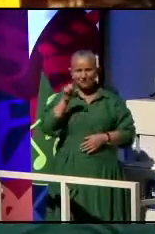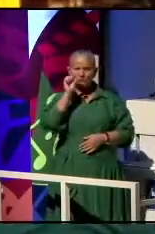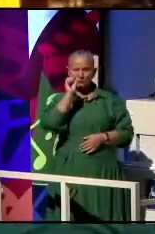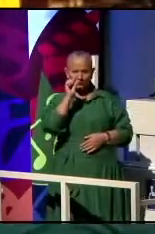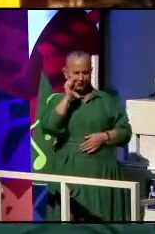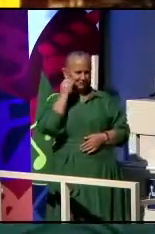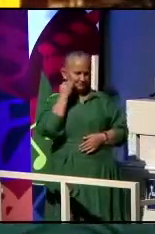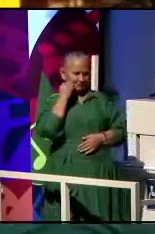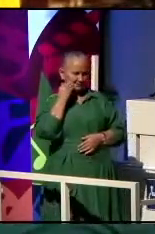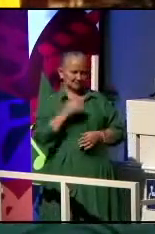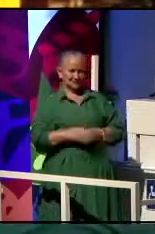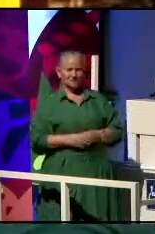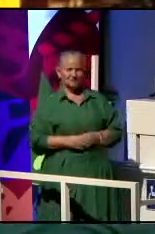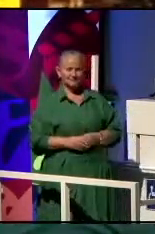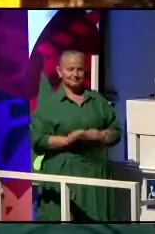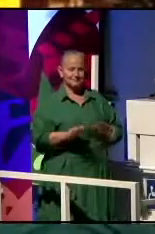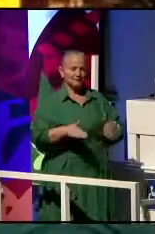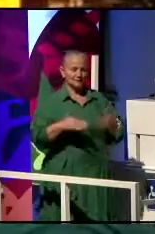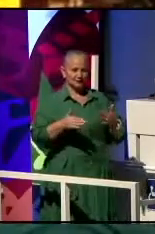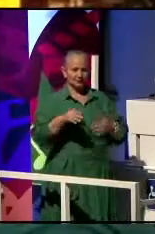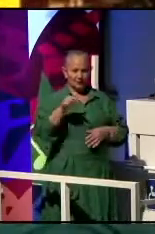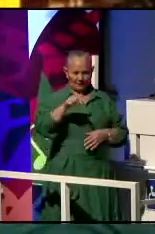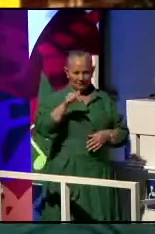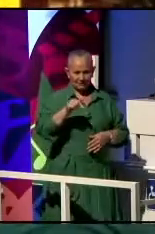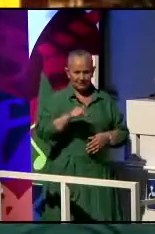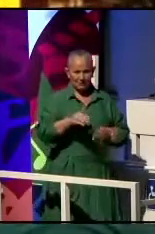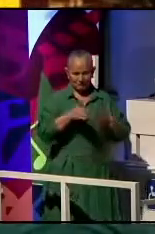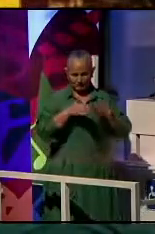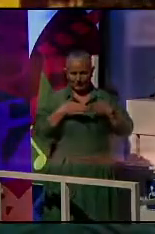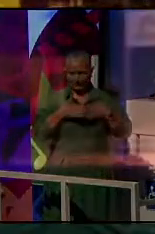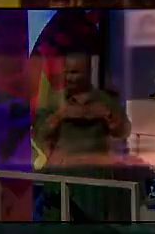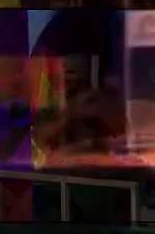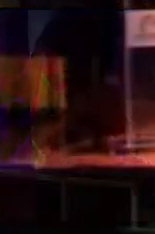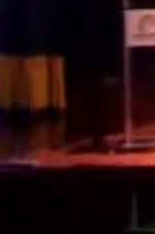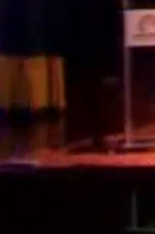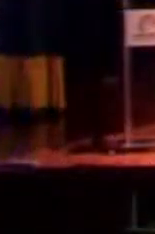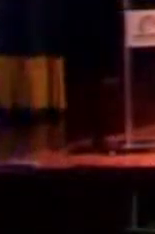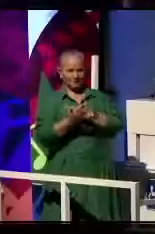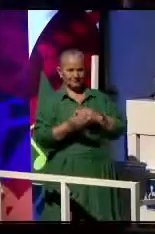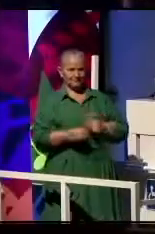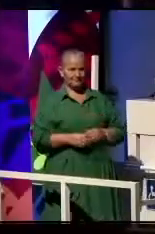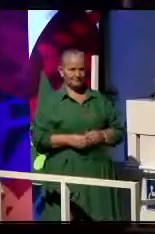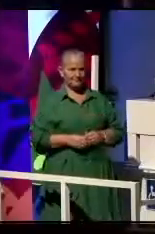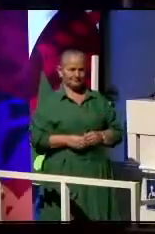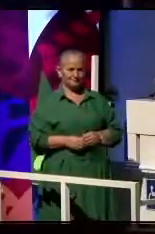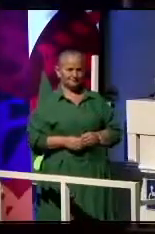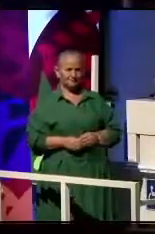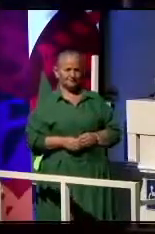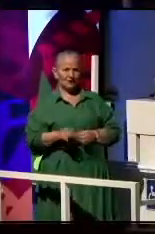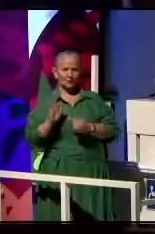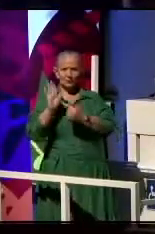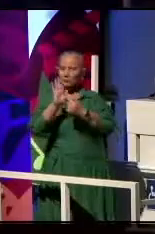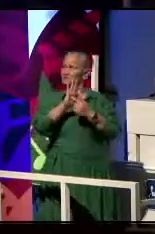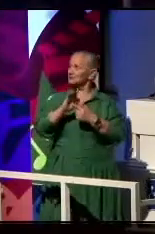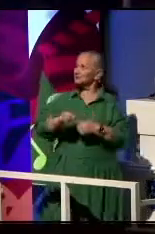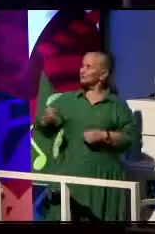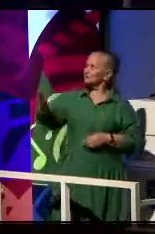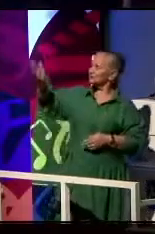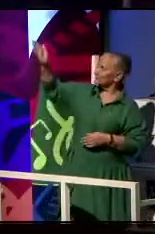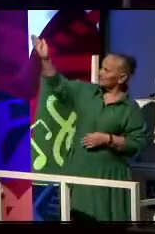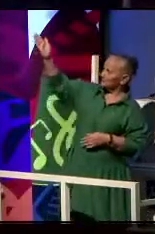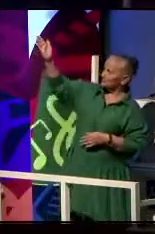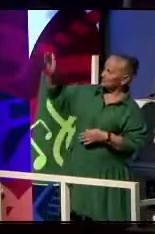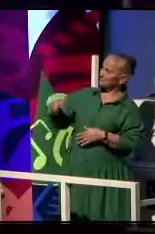experiência. Então, aqui, André, por favor, vai me auxiliar passando as imagens. Temos um